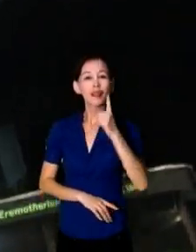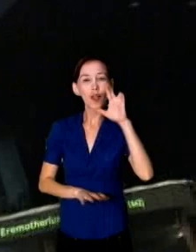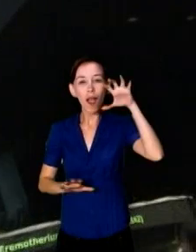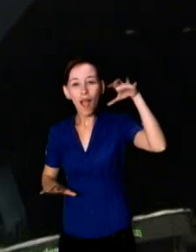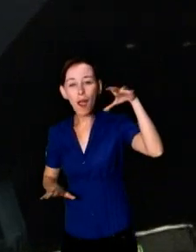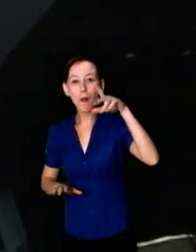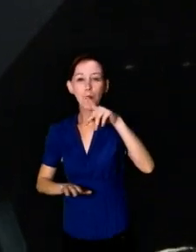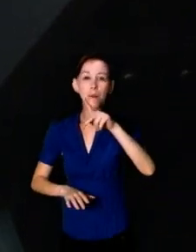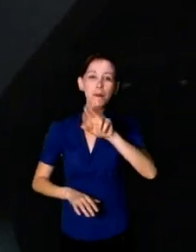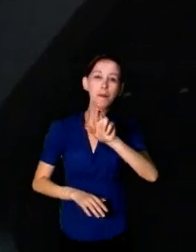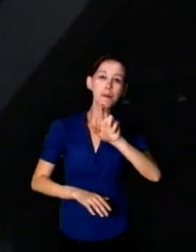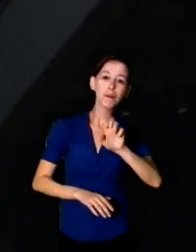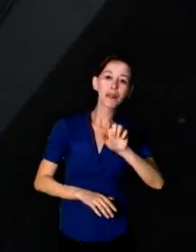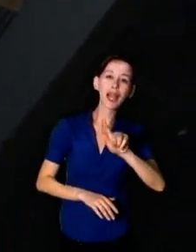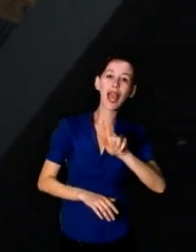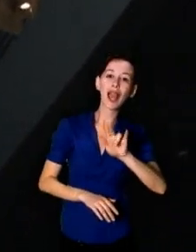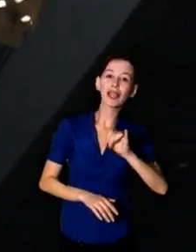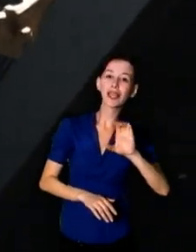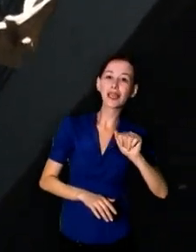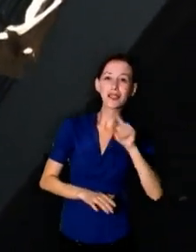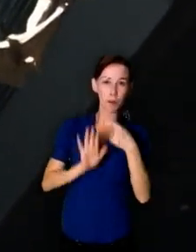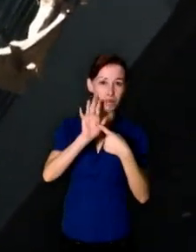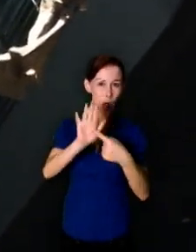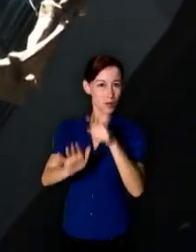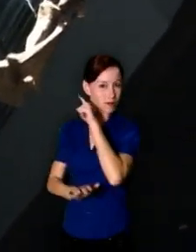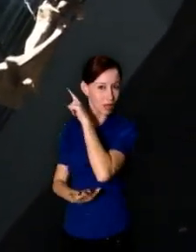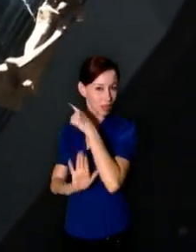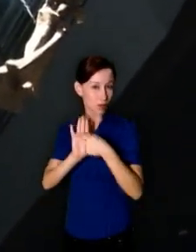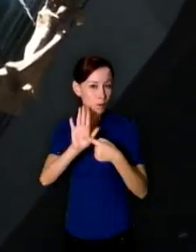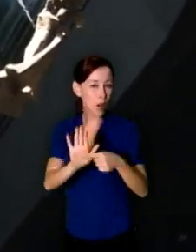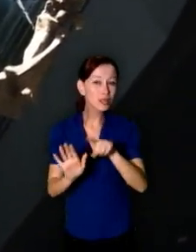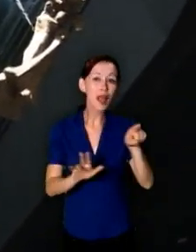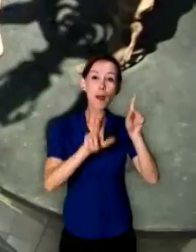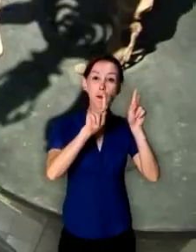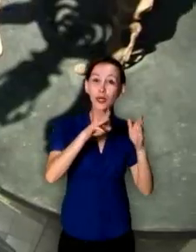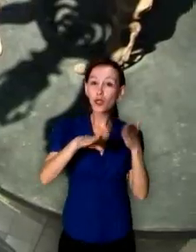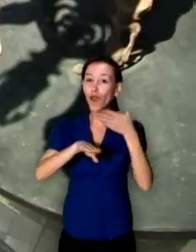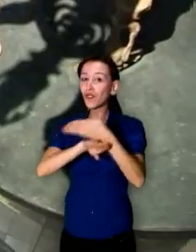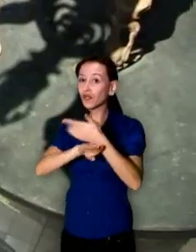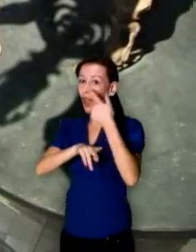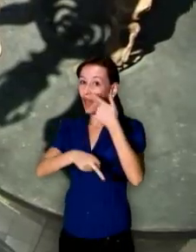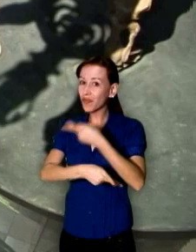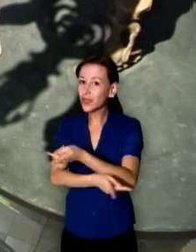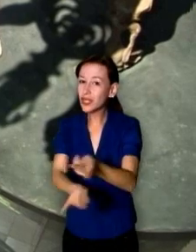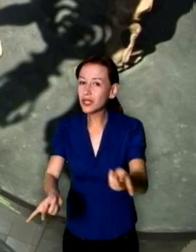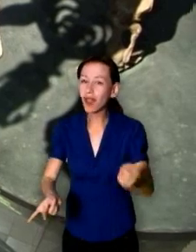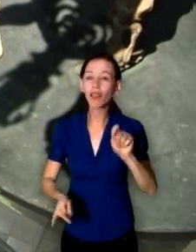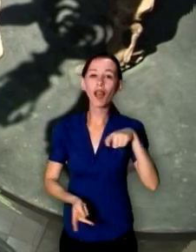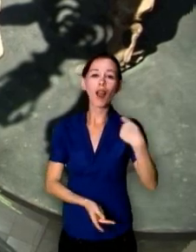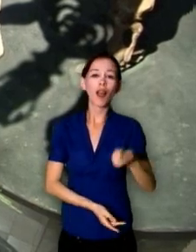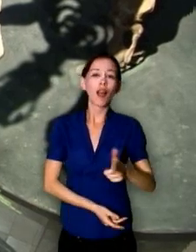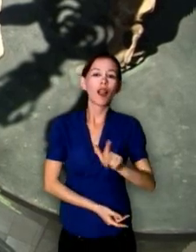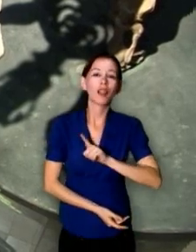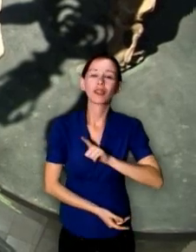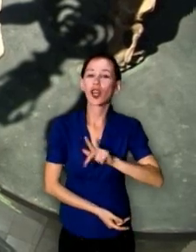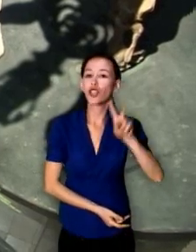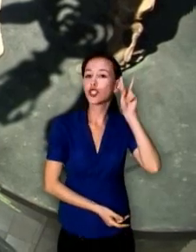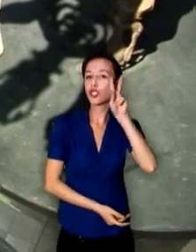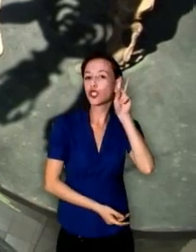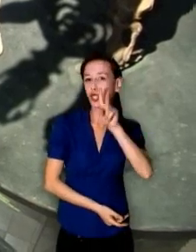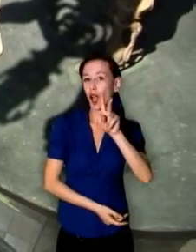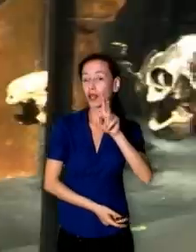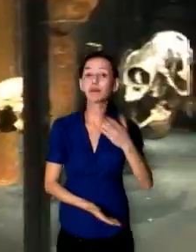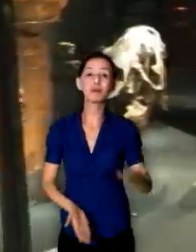preguiça gigante aqui, né? A pessoa entenda que aquilo tem uma história, ou como diria o Saramago, para se conhecer